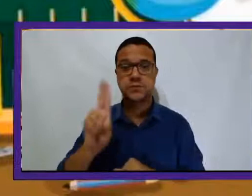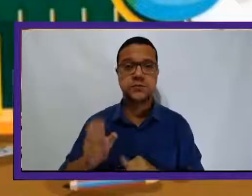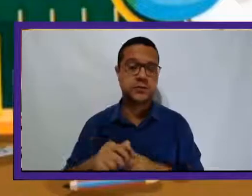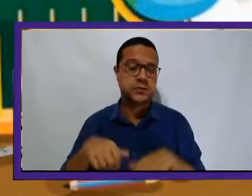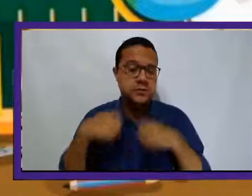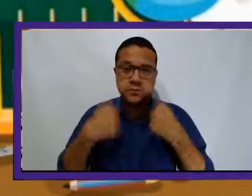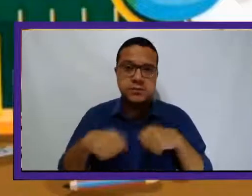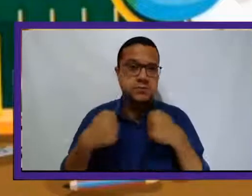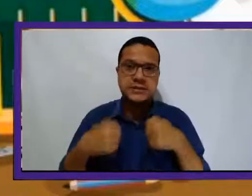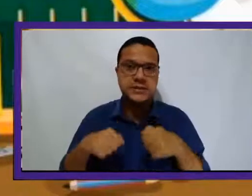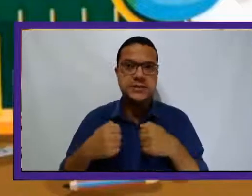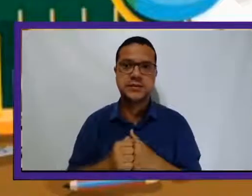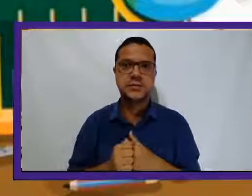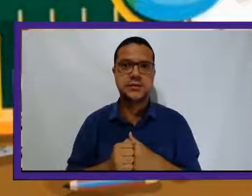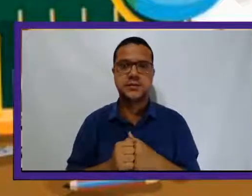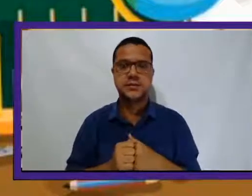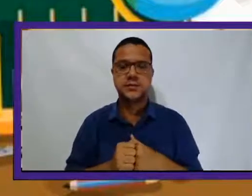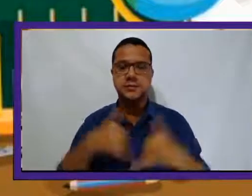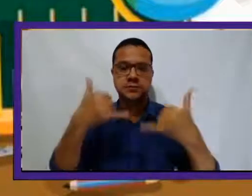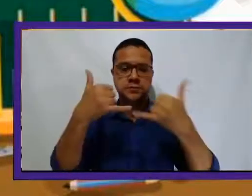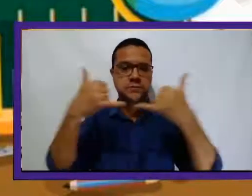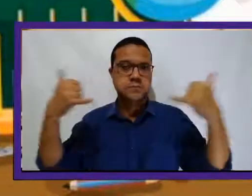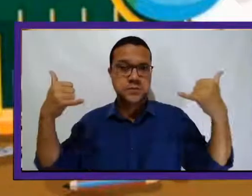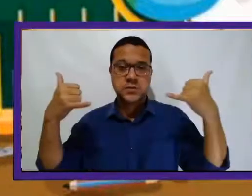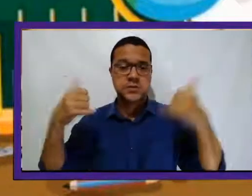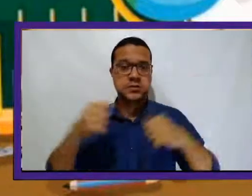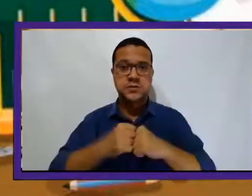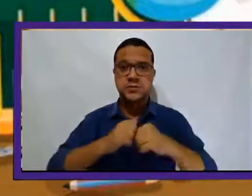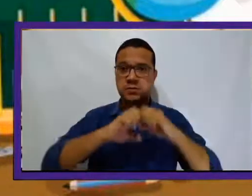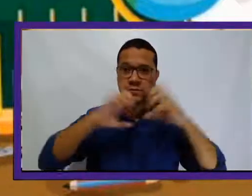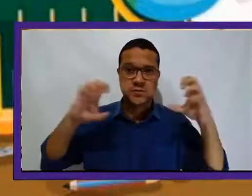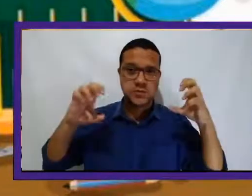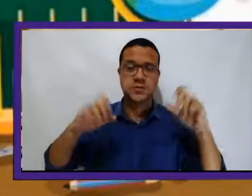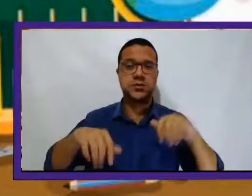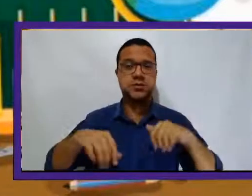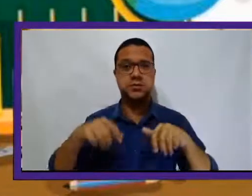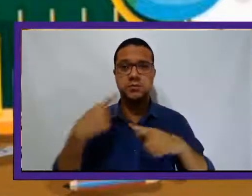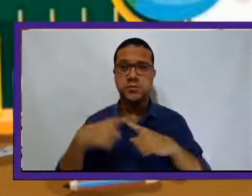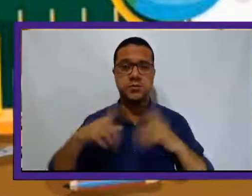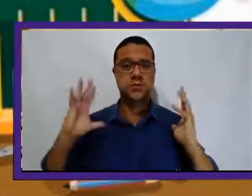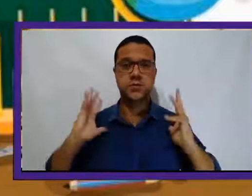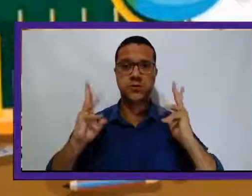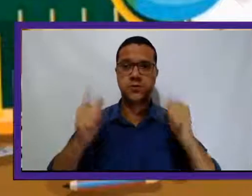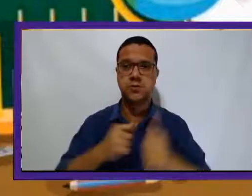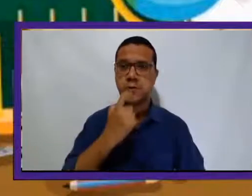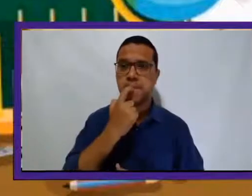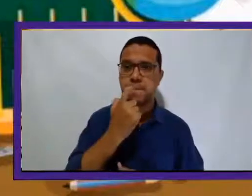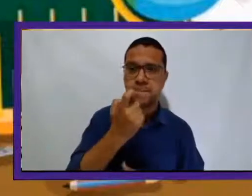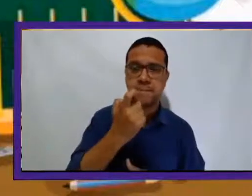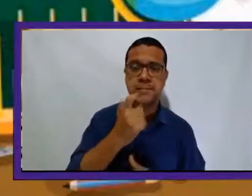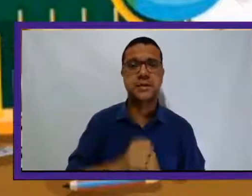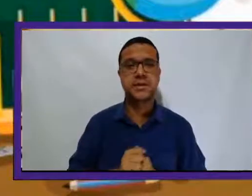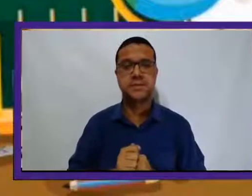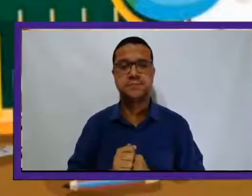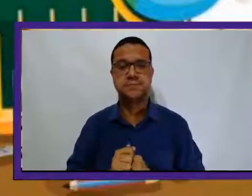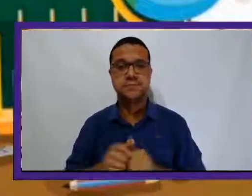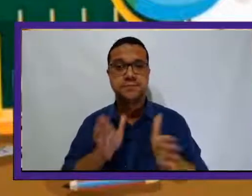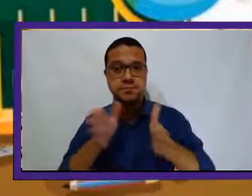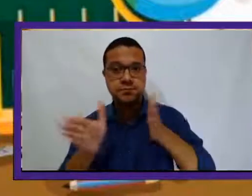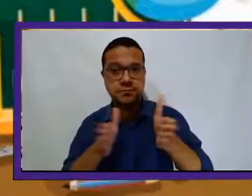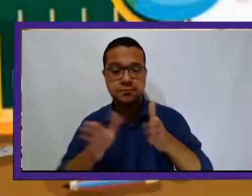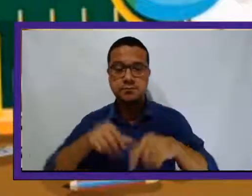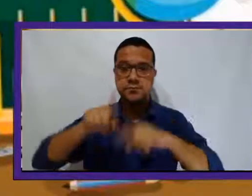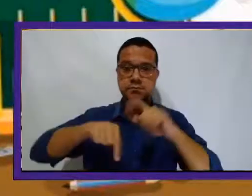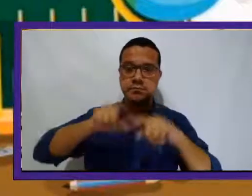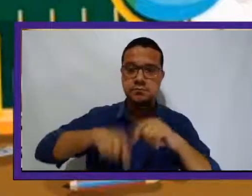assim Precisar de Grandes redes De transmissão Vai estar tudo Muito próximo O acesso A matéria